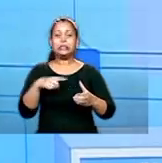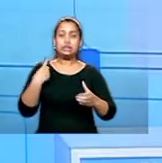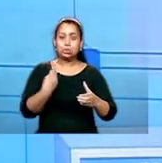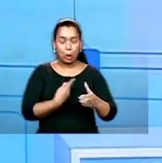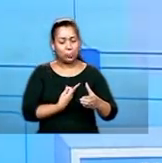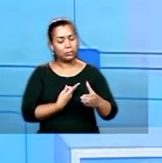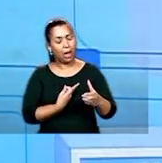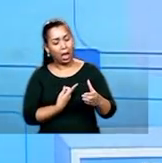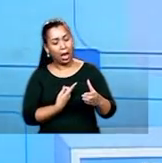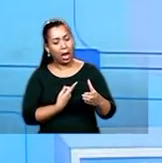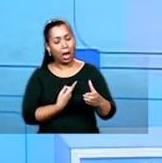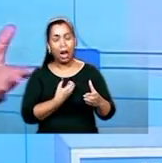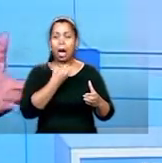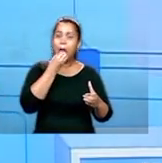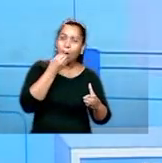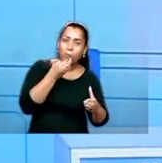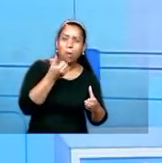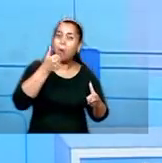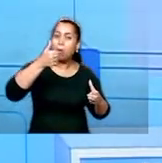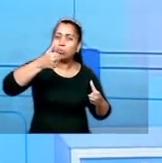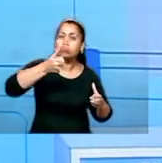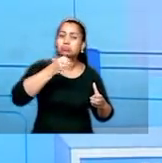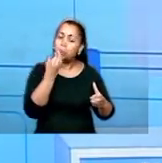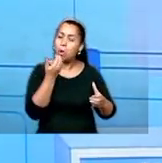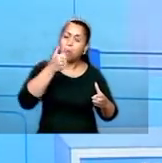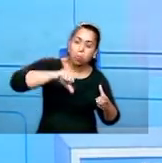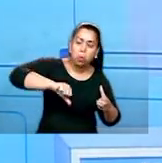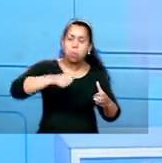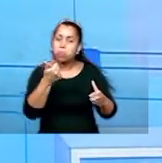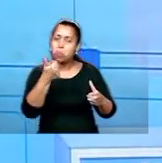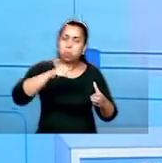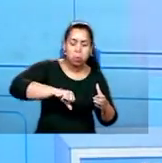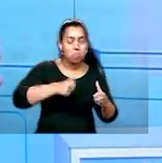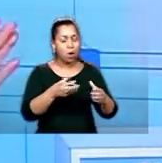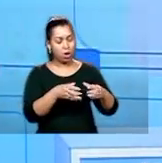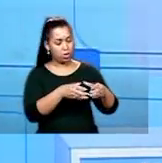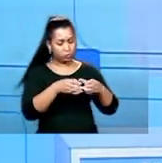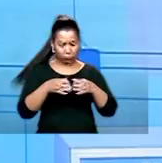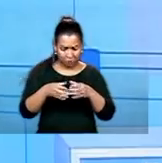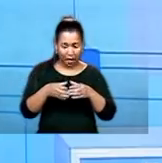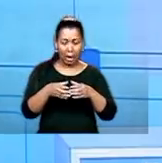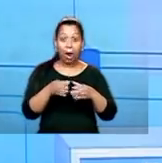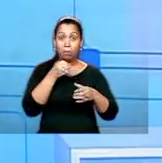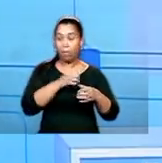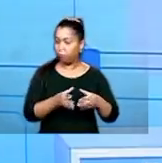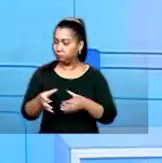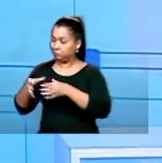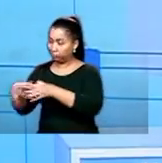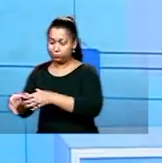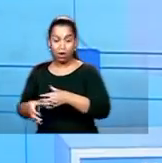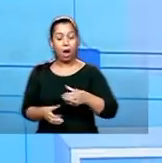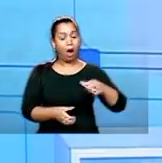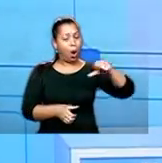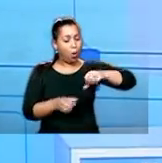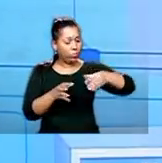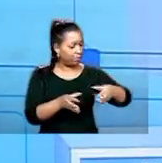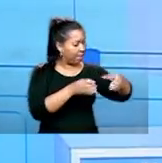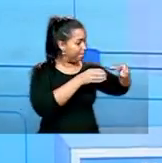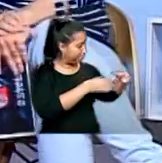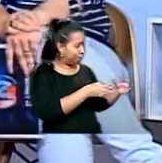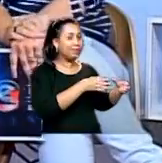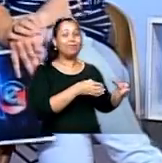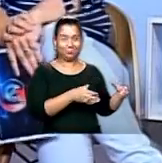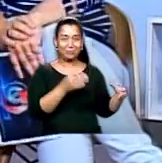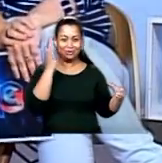seria com uma boa... Para venda, né? Para venda é o que vem encaminhado dos